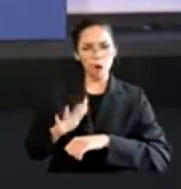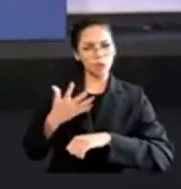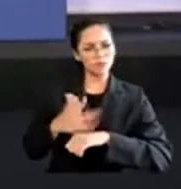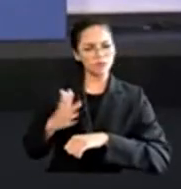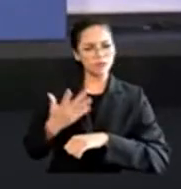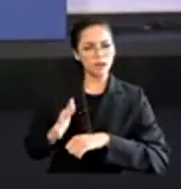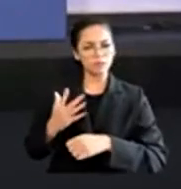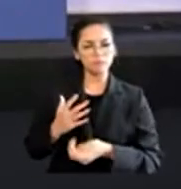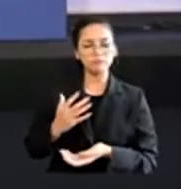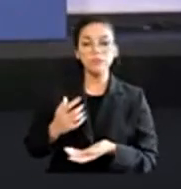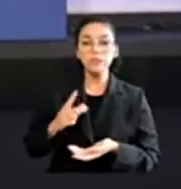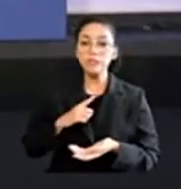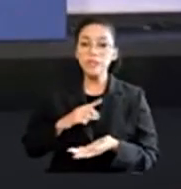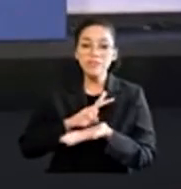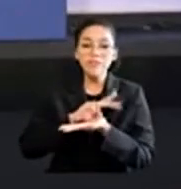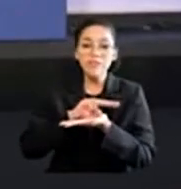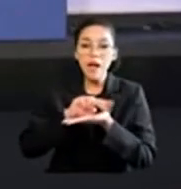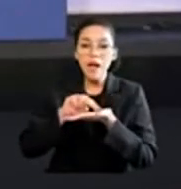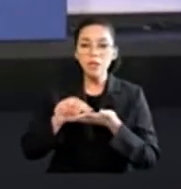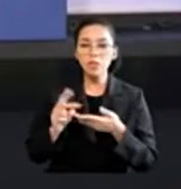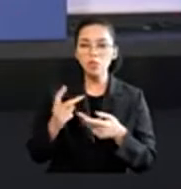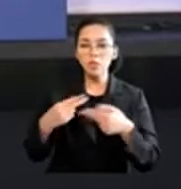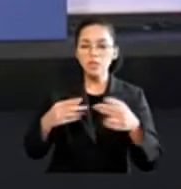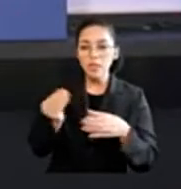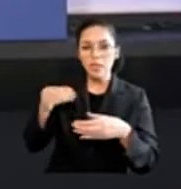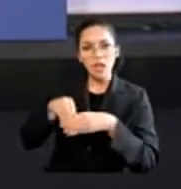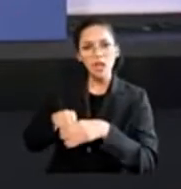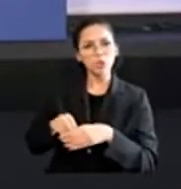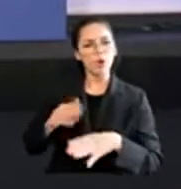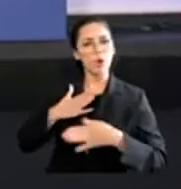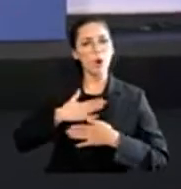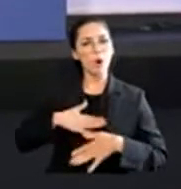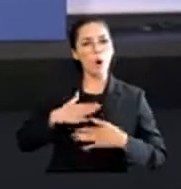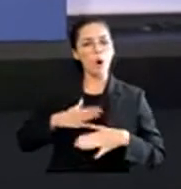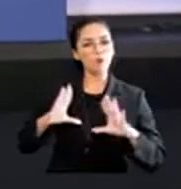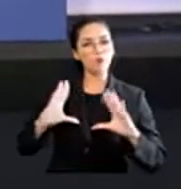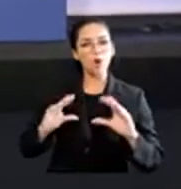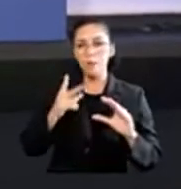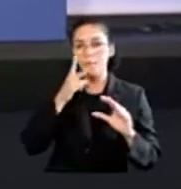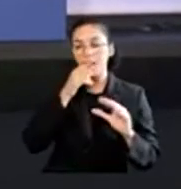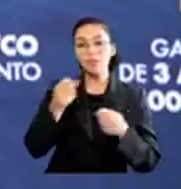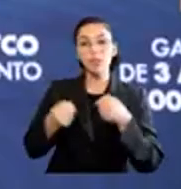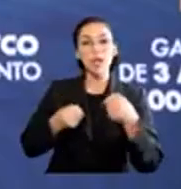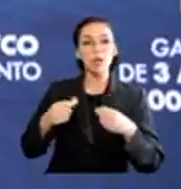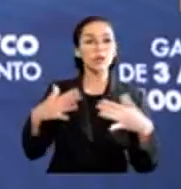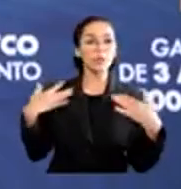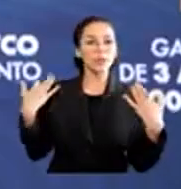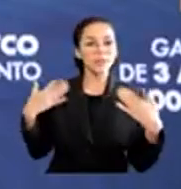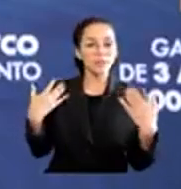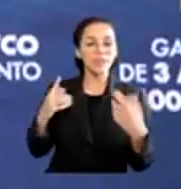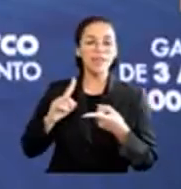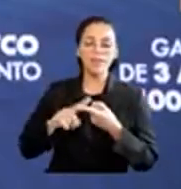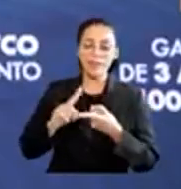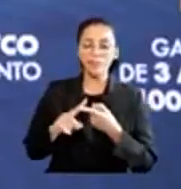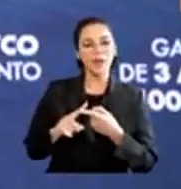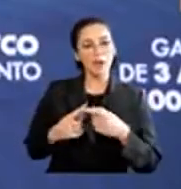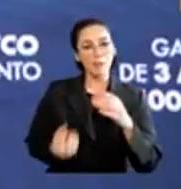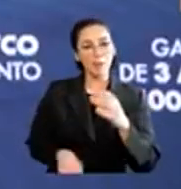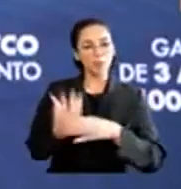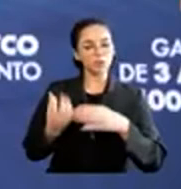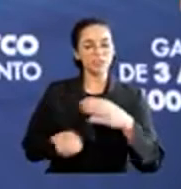o conforto de um carro de passeio, o que também significa maior produtividade. Além disso, essa van